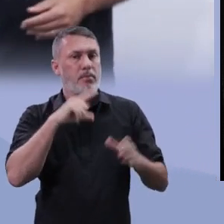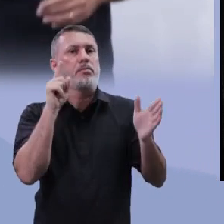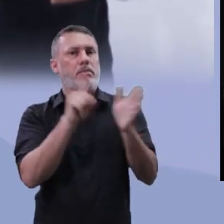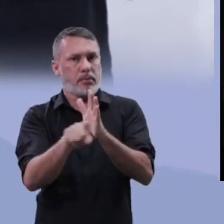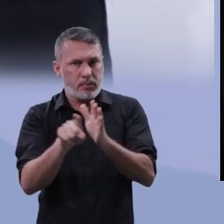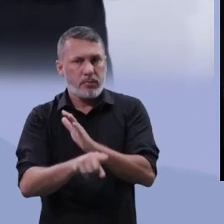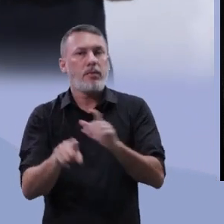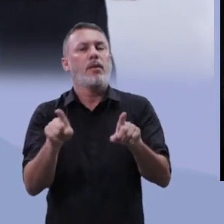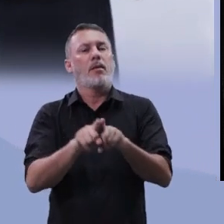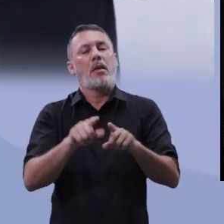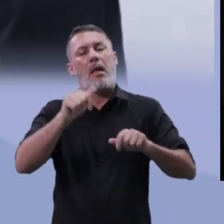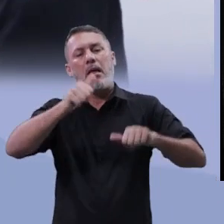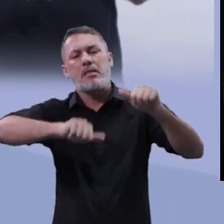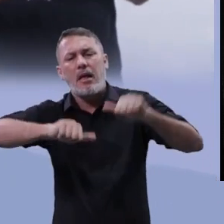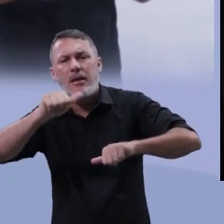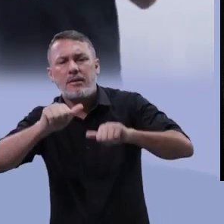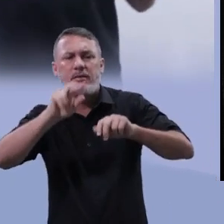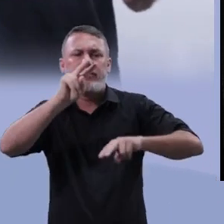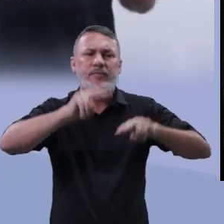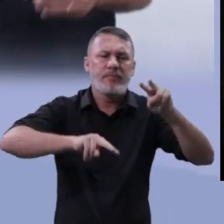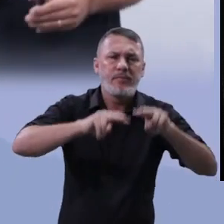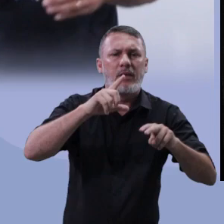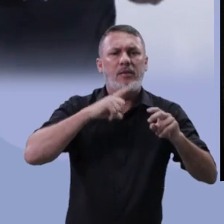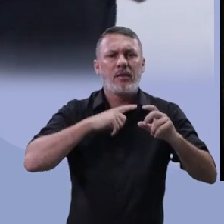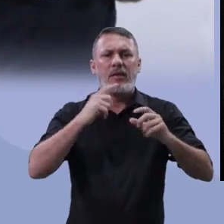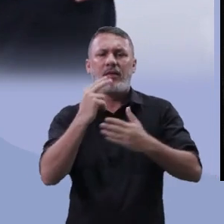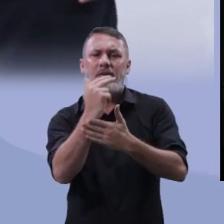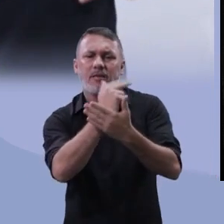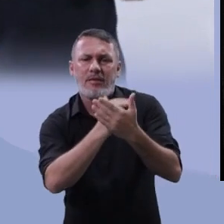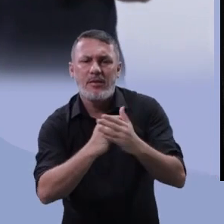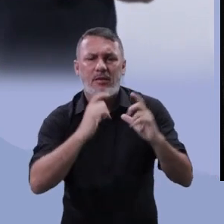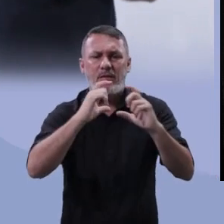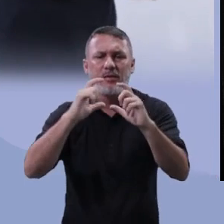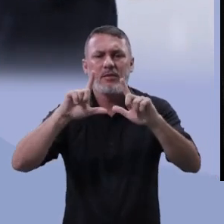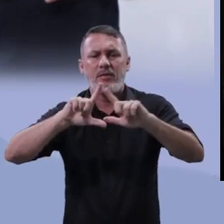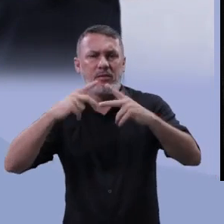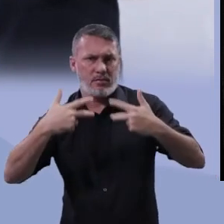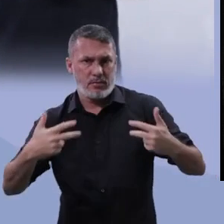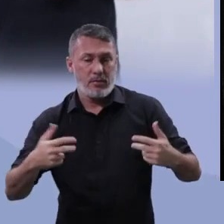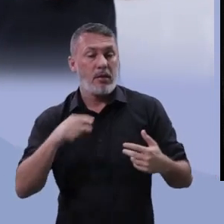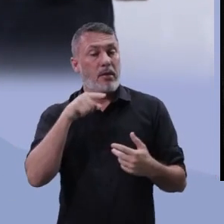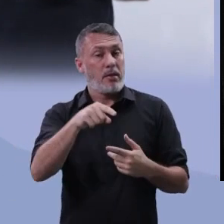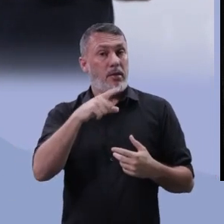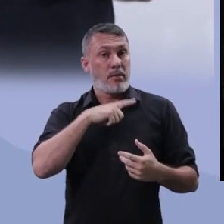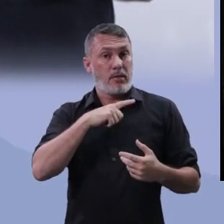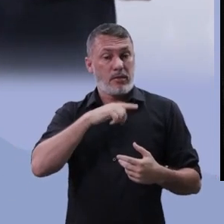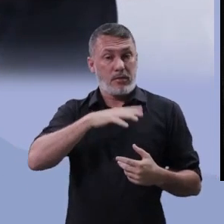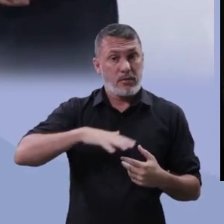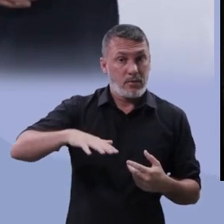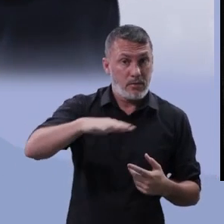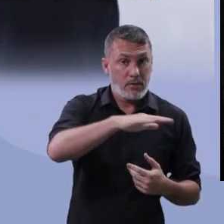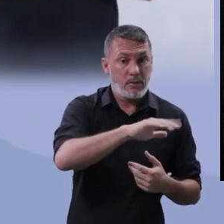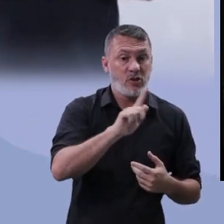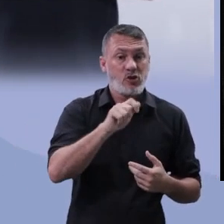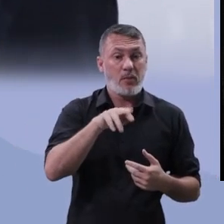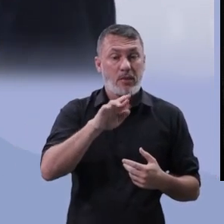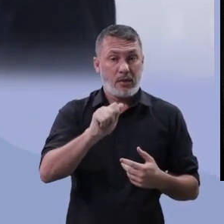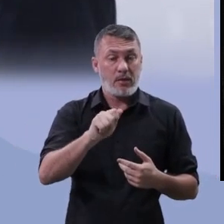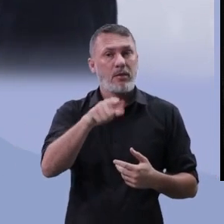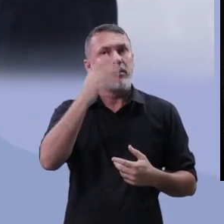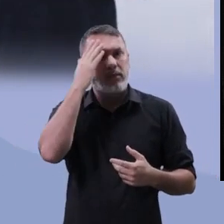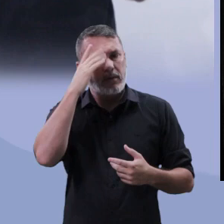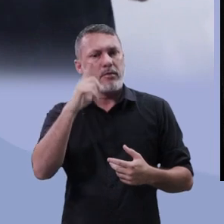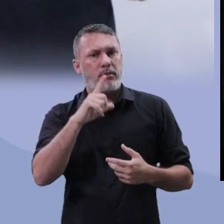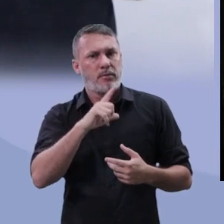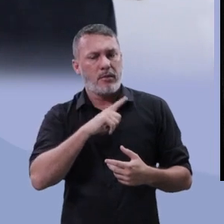que aí também caem questões de geometria analítica, de trigonometria, tá certo? Lembrando que a geometria analítica e a trigonometria,